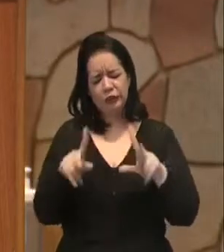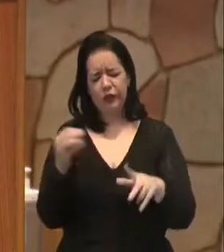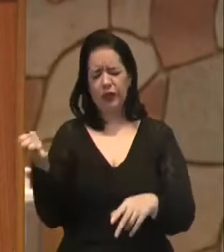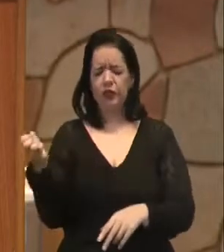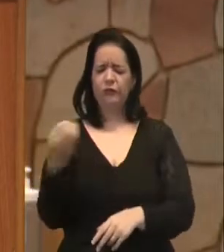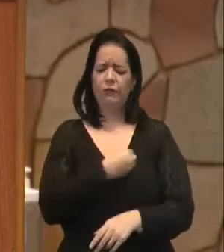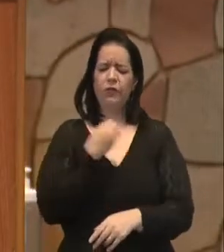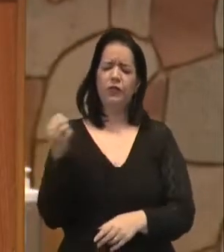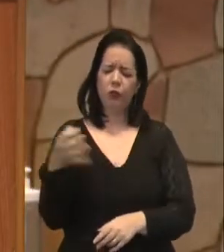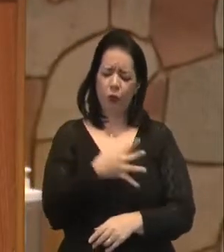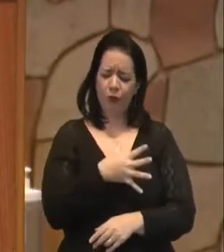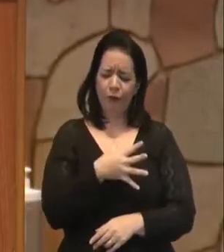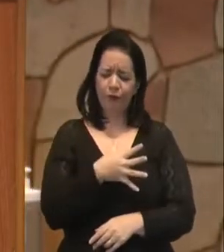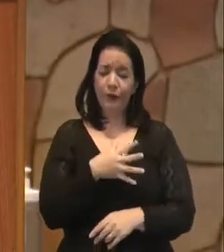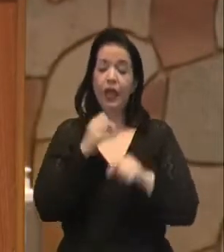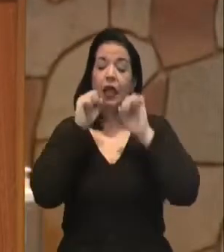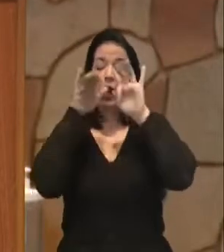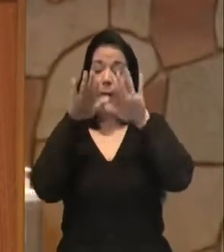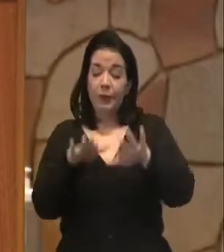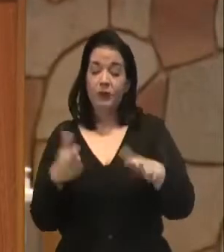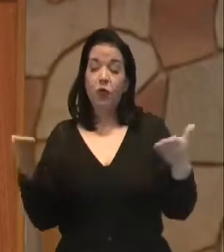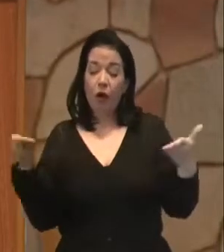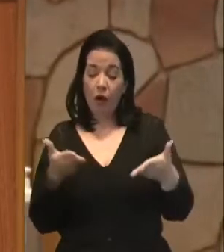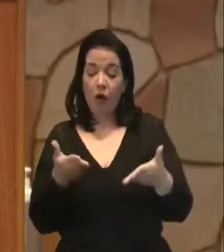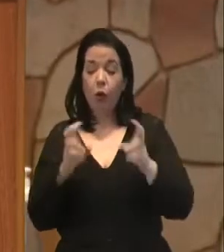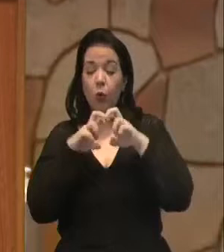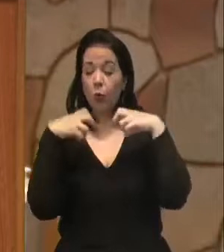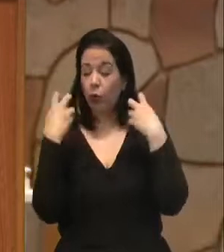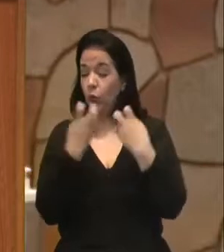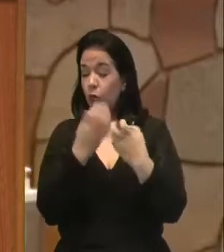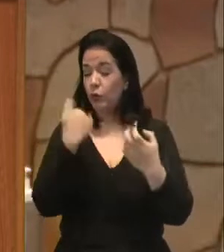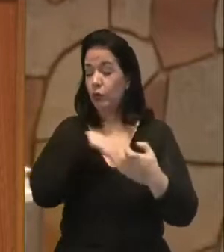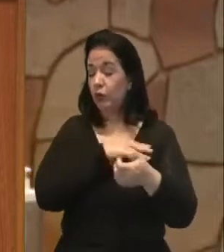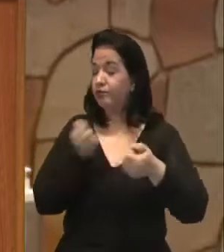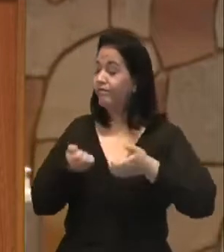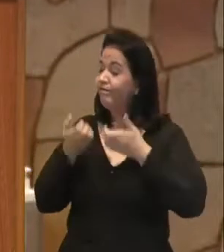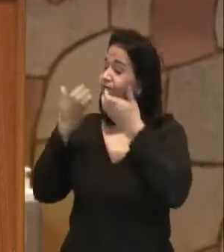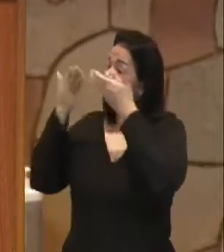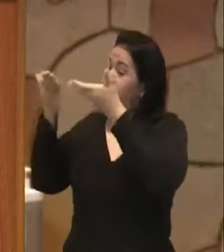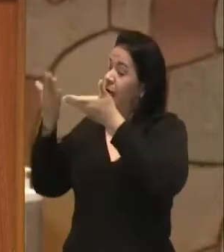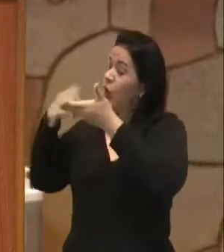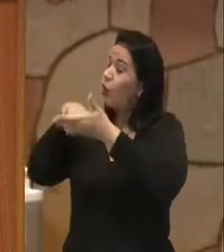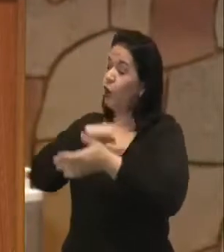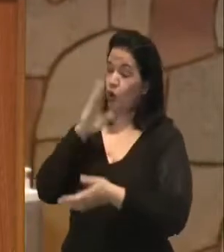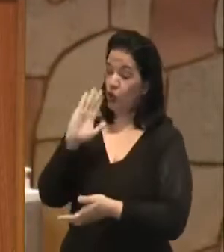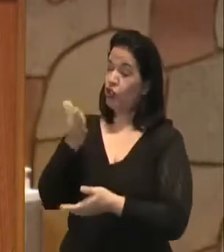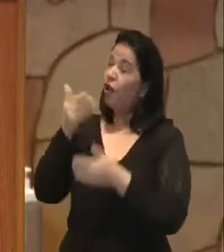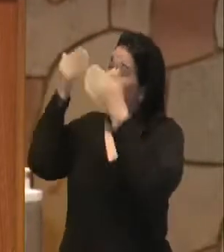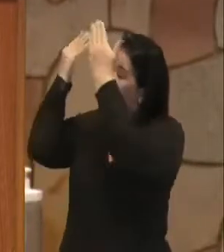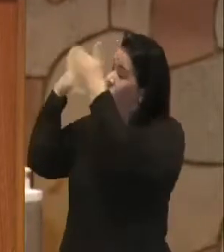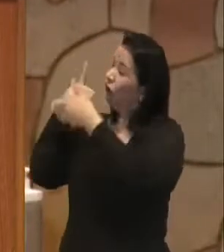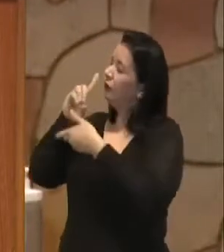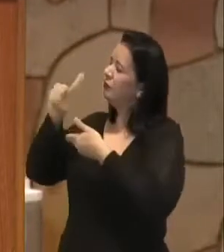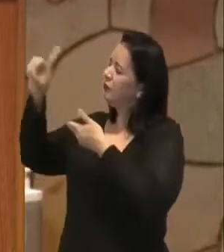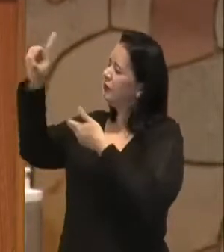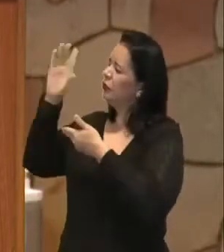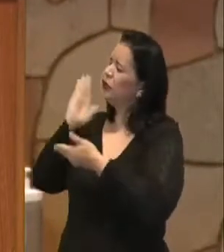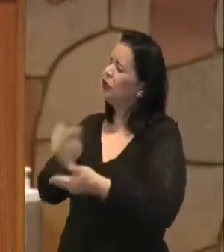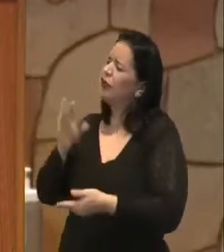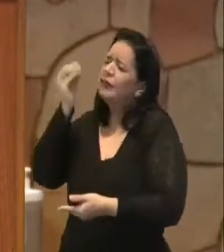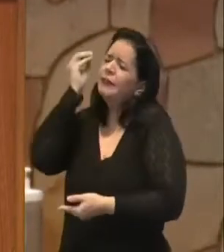vamos te prestar, Senhor. Já estamos na tua presença, já estamos desfrutando da tua